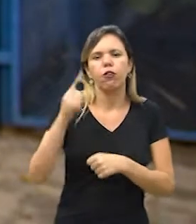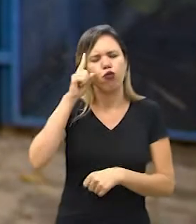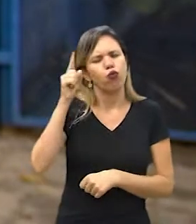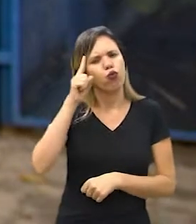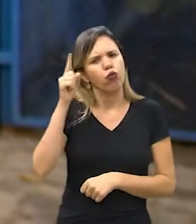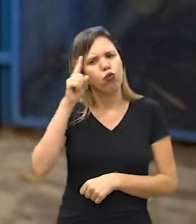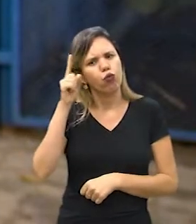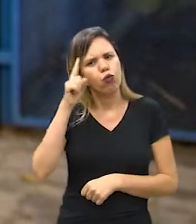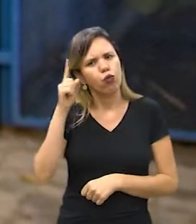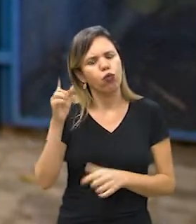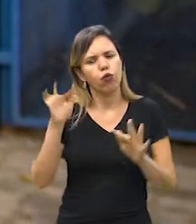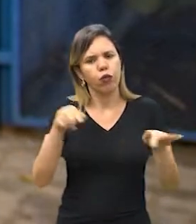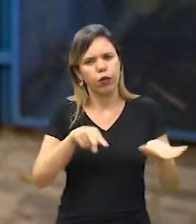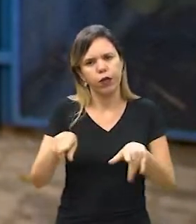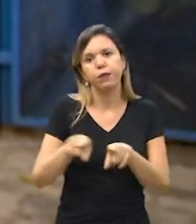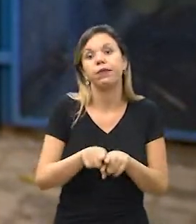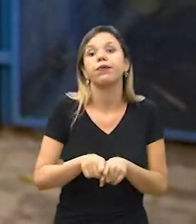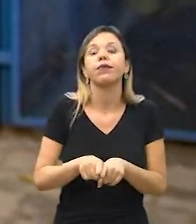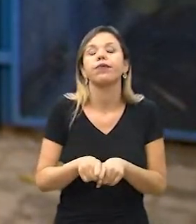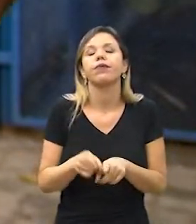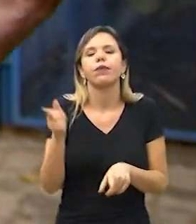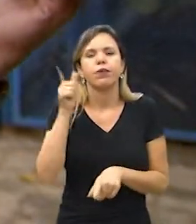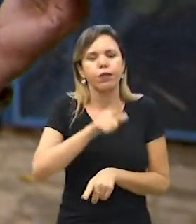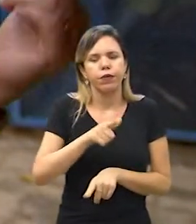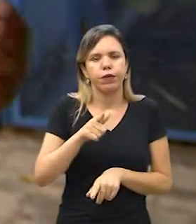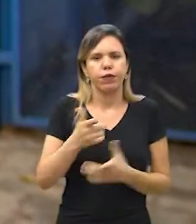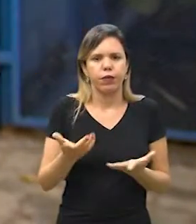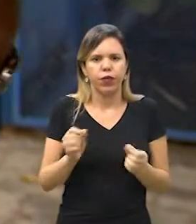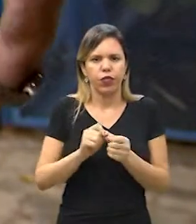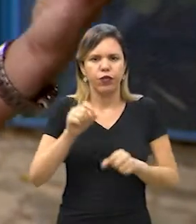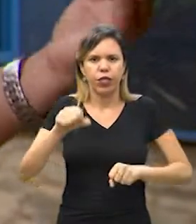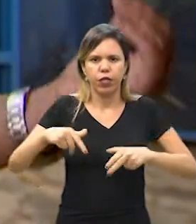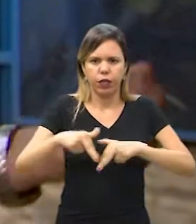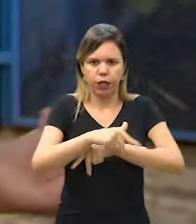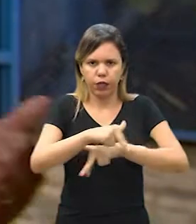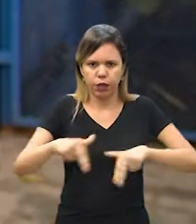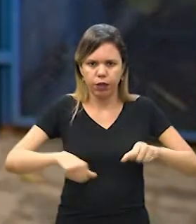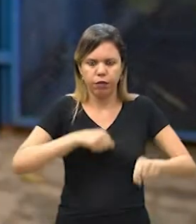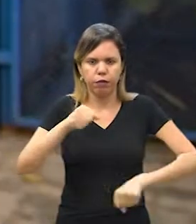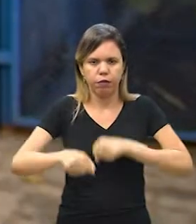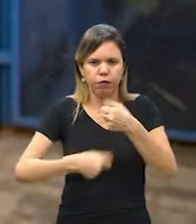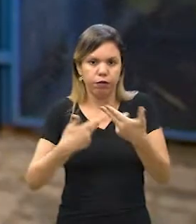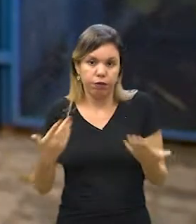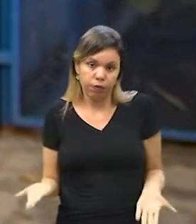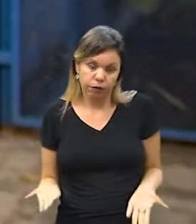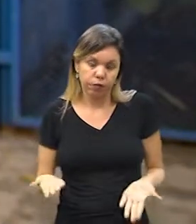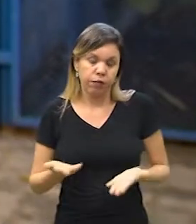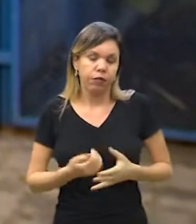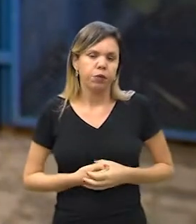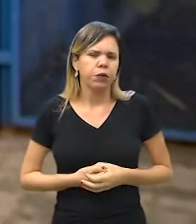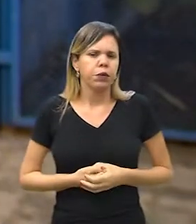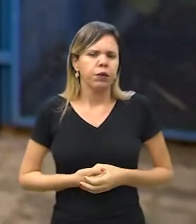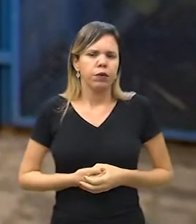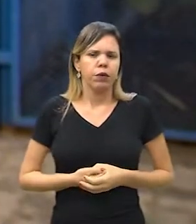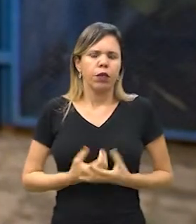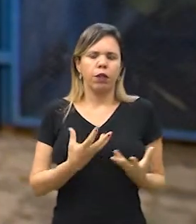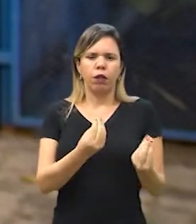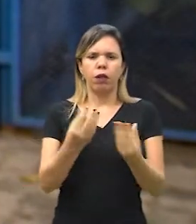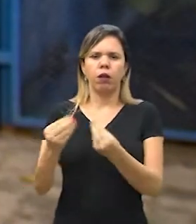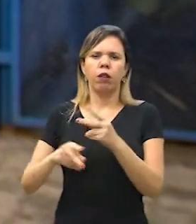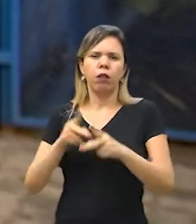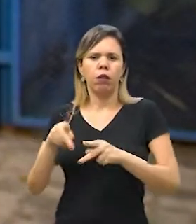todos os dias mais aos finais de semana para comprar fazer caminhada para andar ir para andar de bicicleta